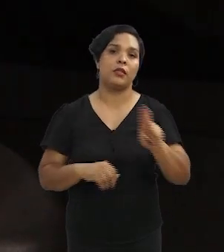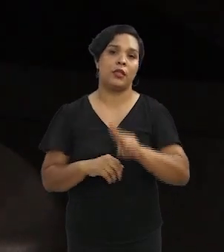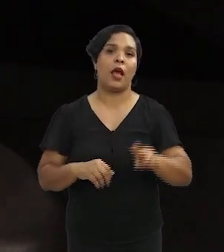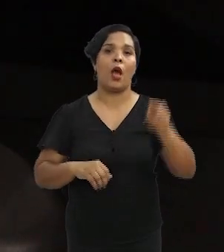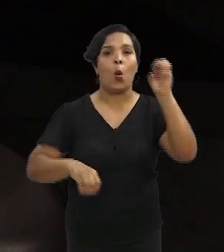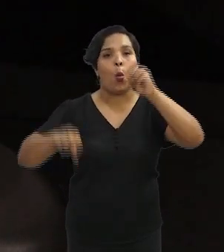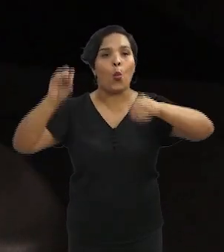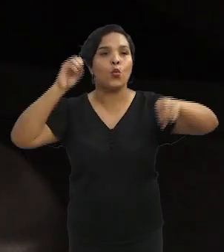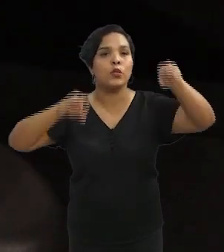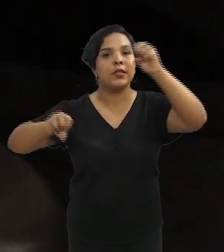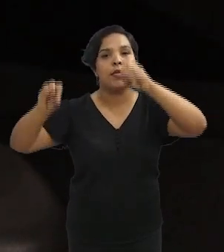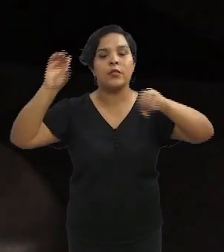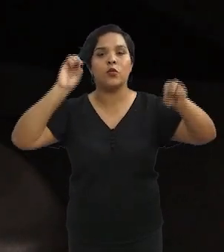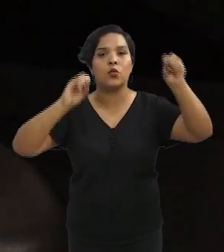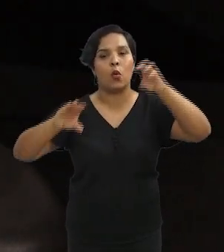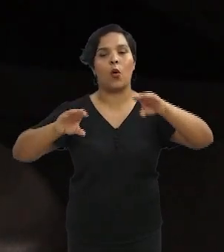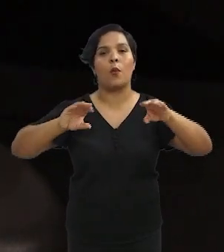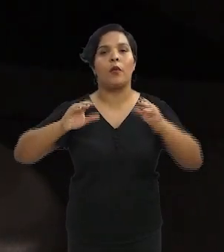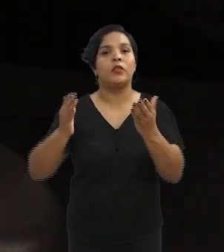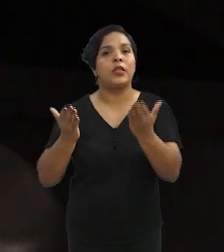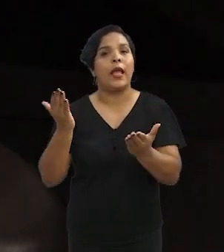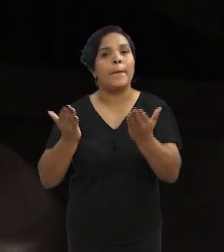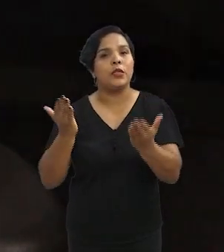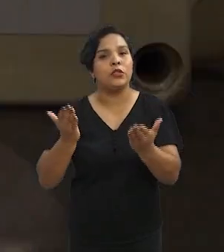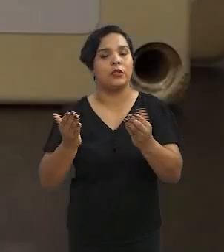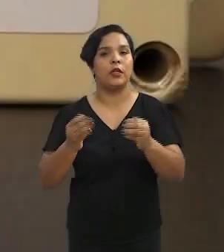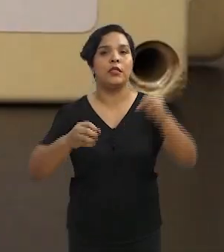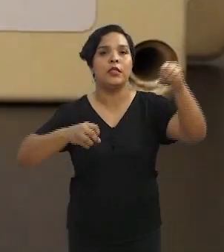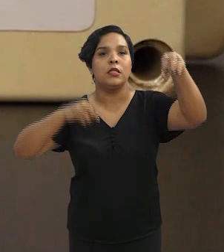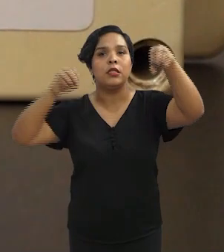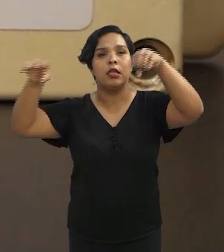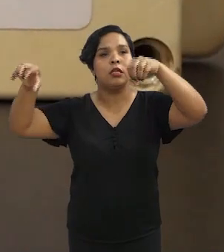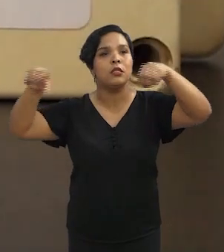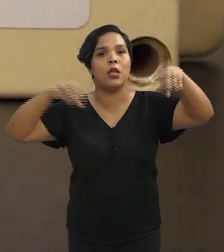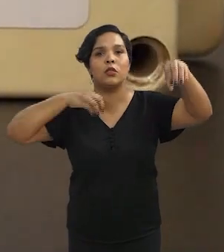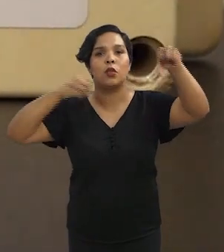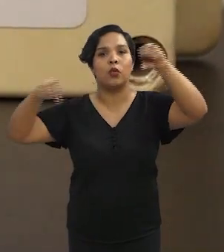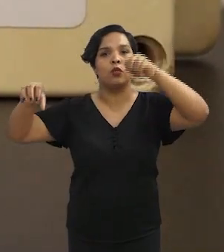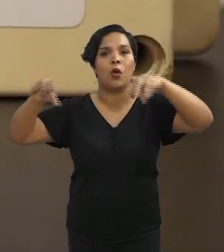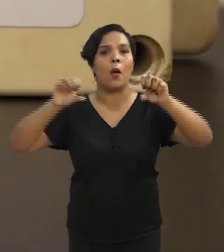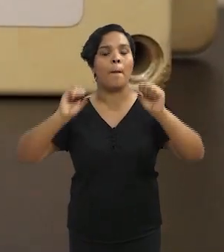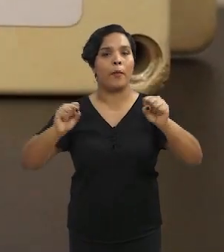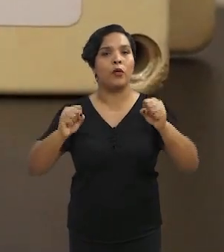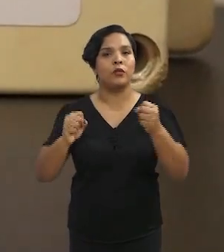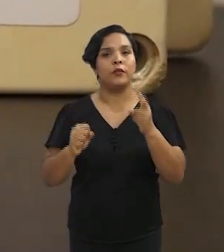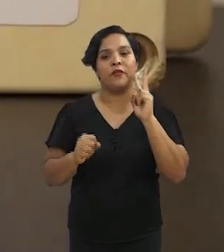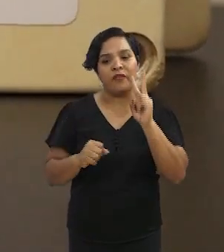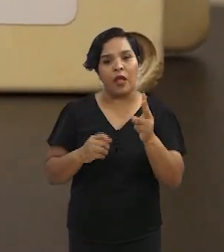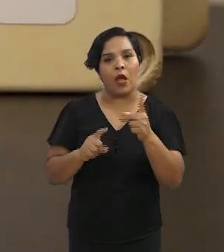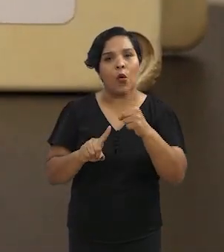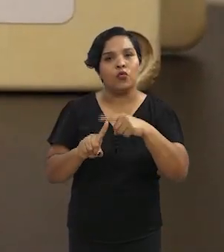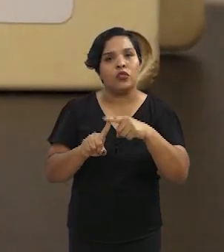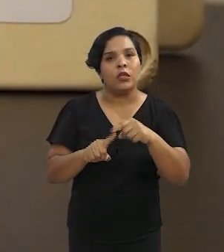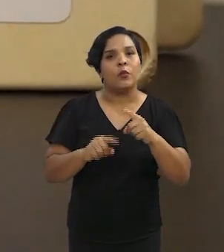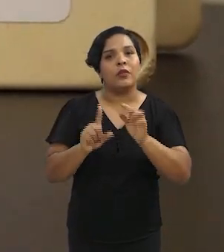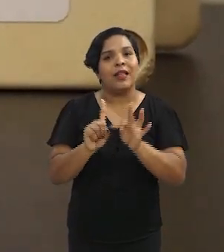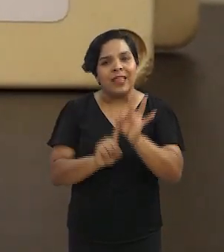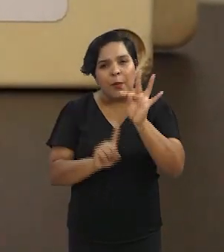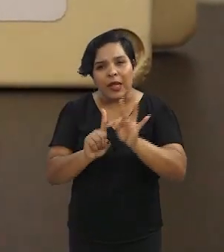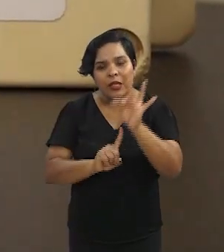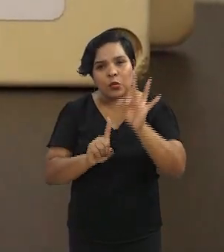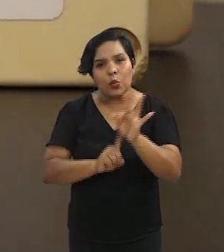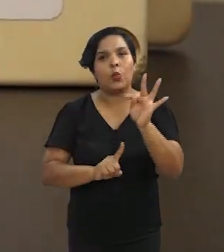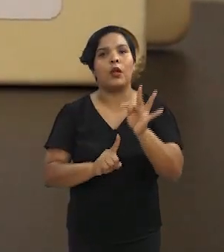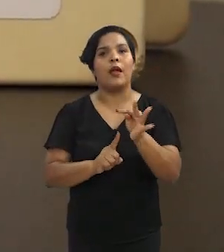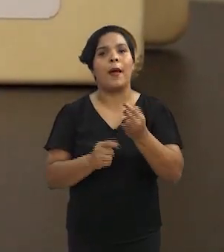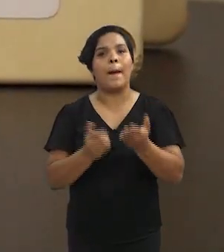utilizar o sensor para a finalidade que a gente quer medir. Esses sensores, eles podem sensoriar umidade,